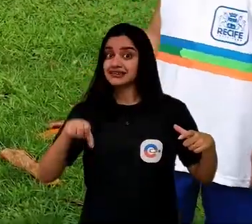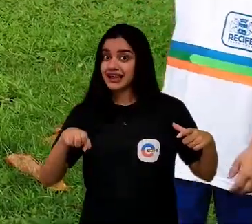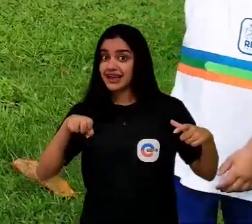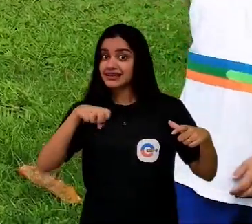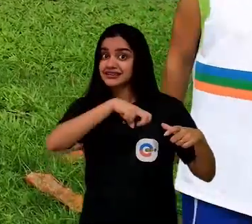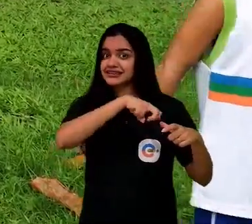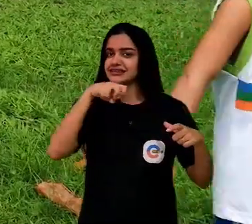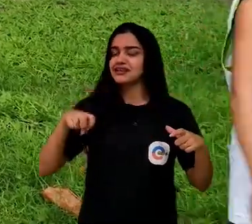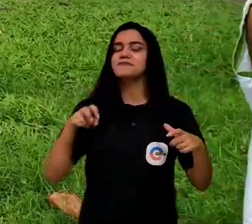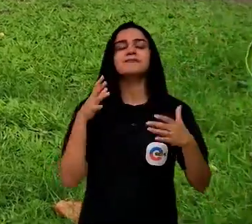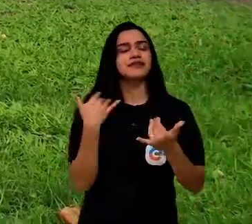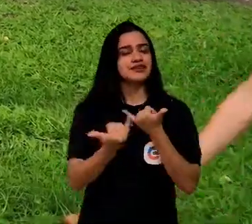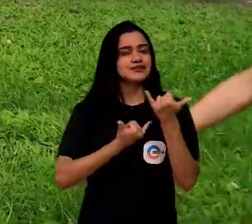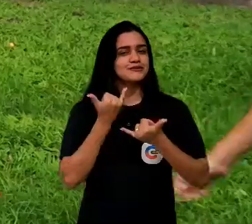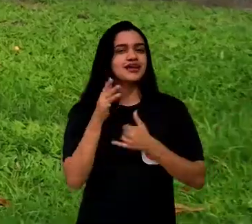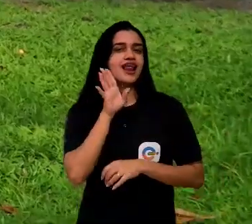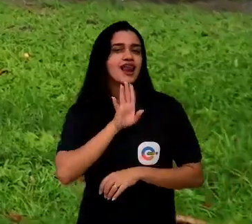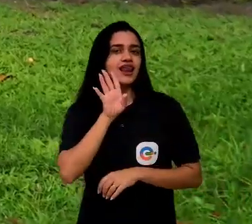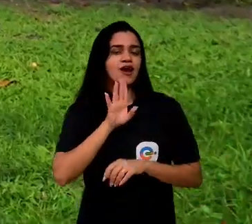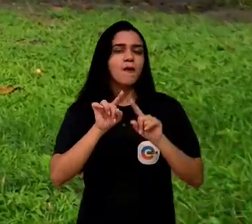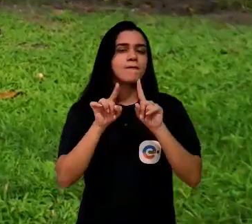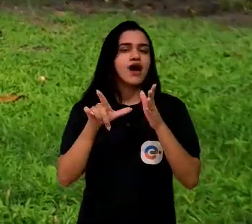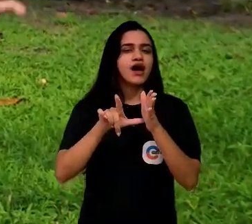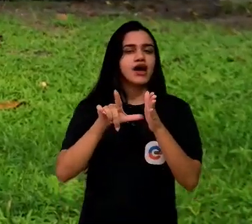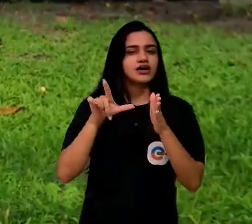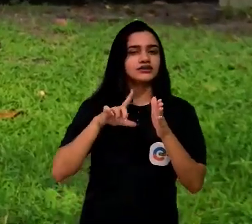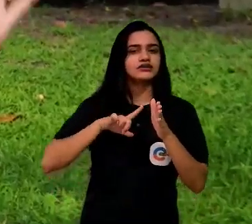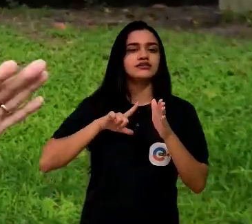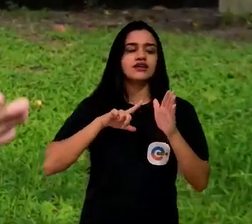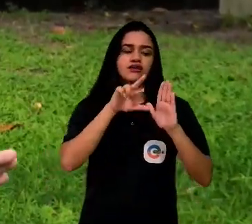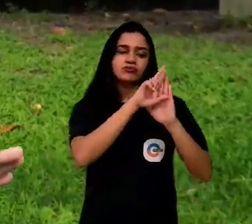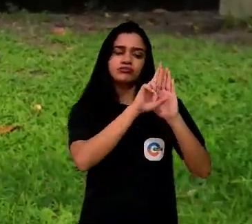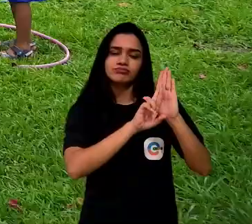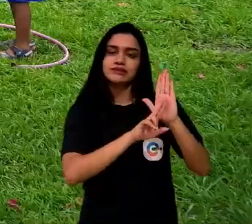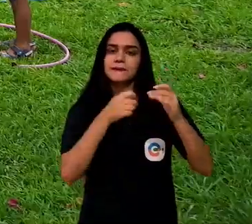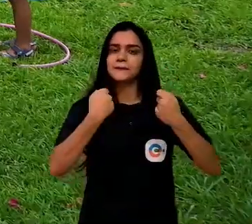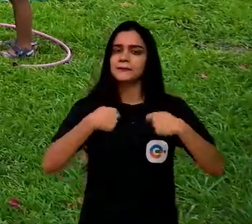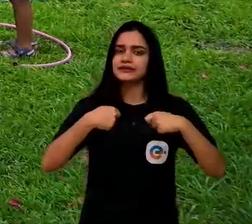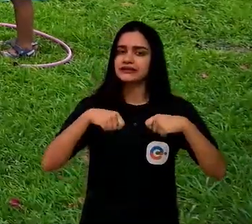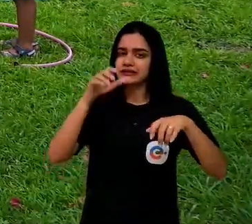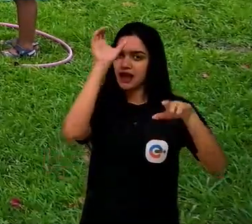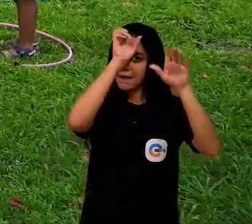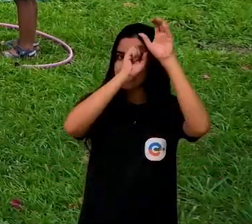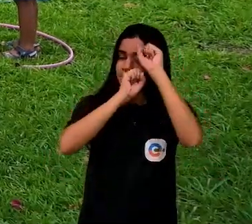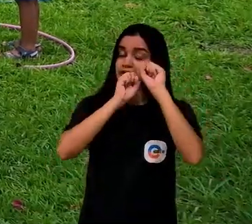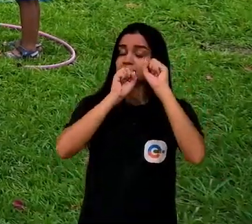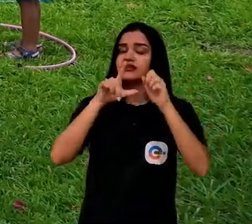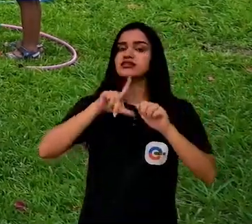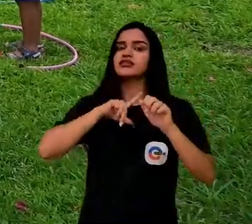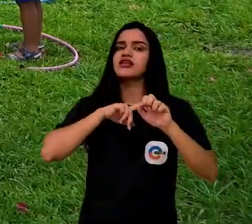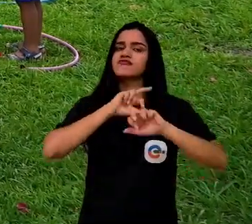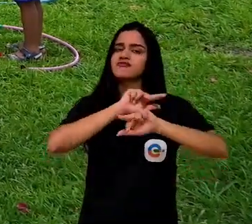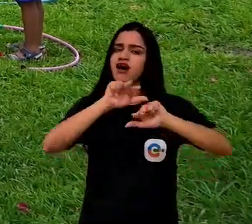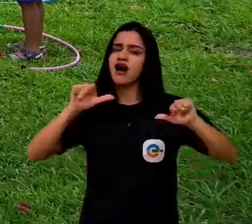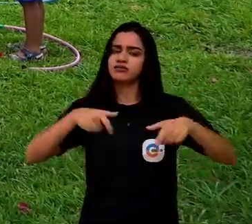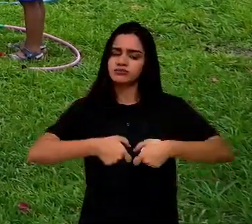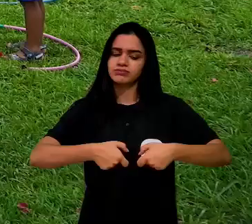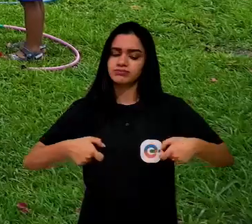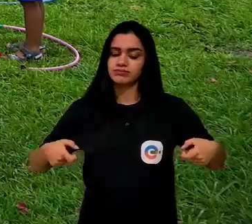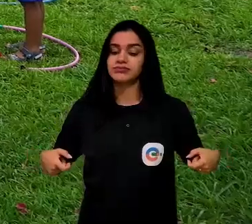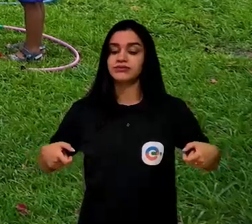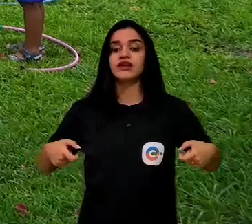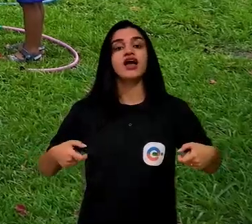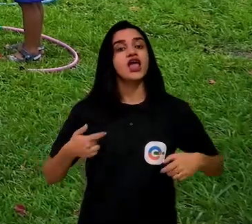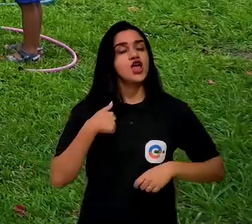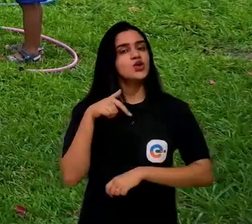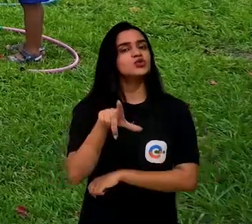muito legal. Mas antes, tem algumas regras que a gente precisa aprender. Nós temos vários bambolês aqui no chão. Eu já